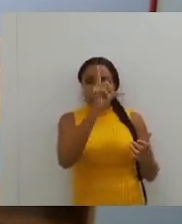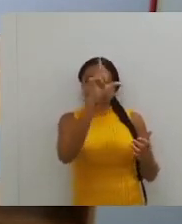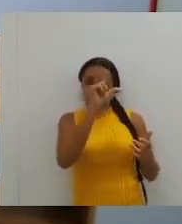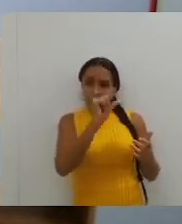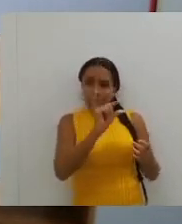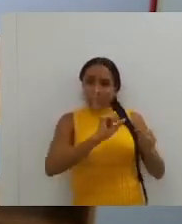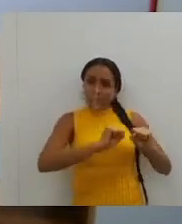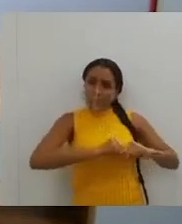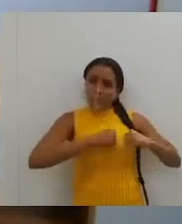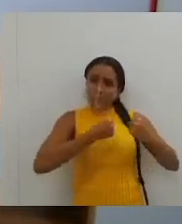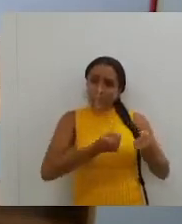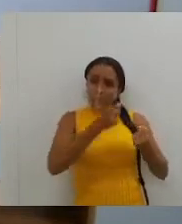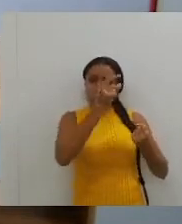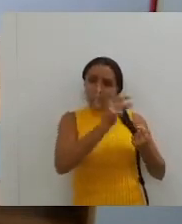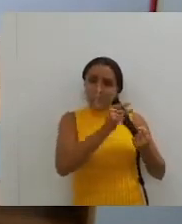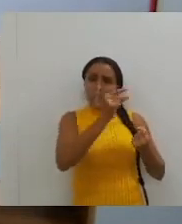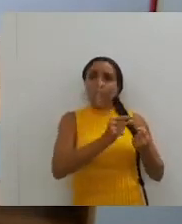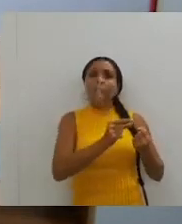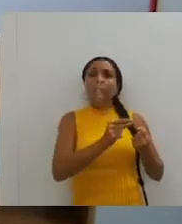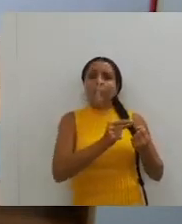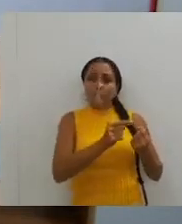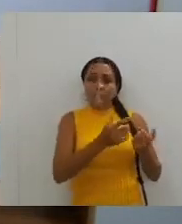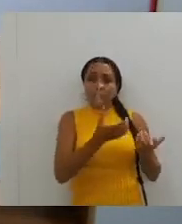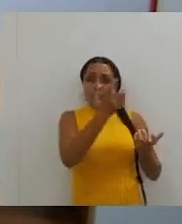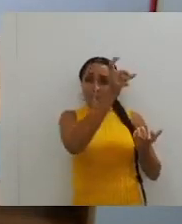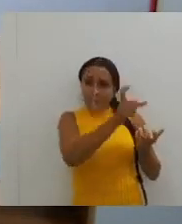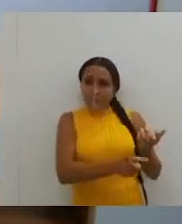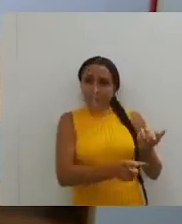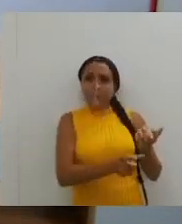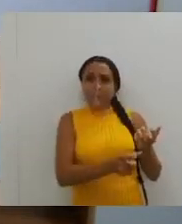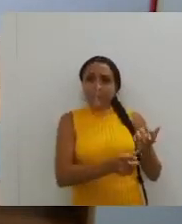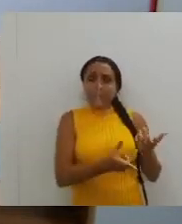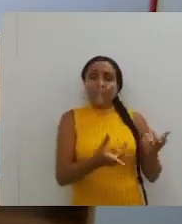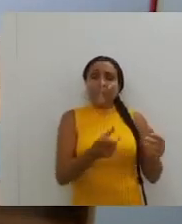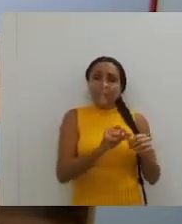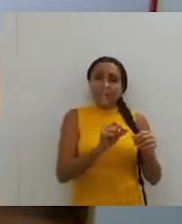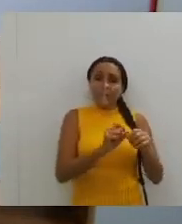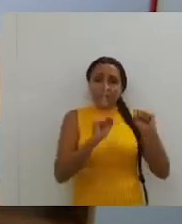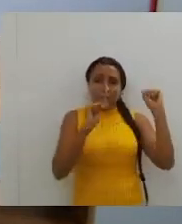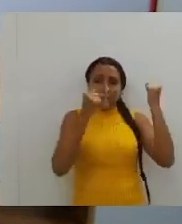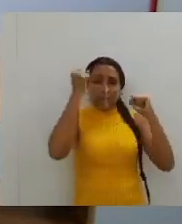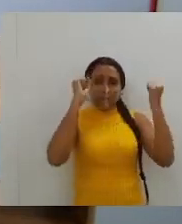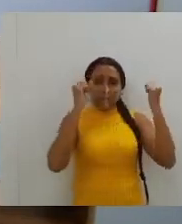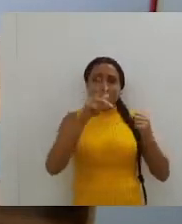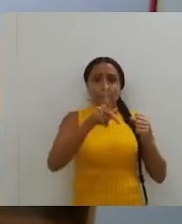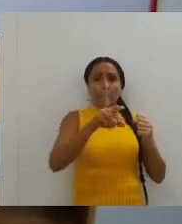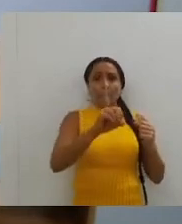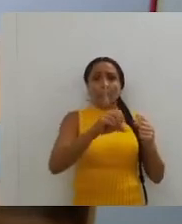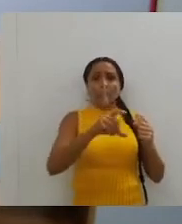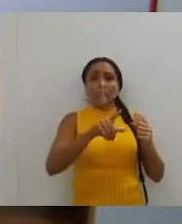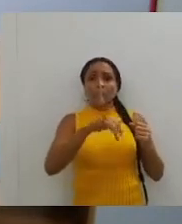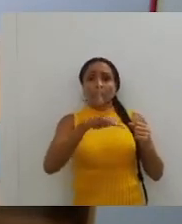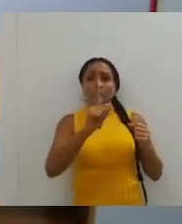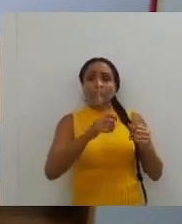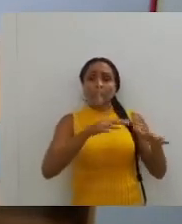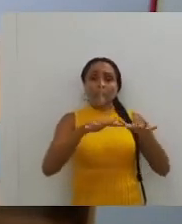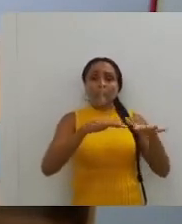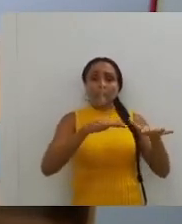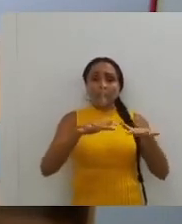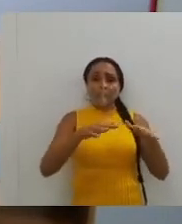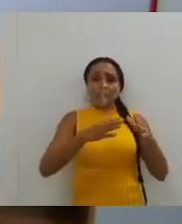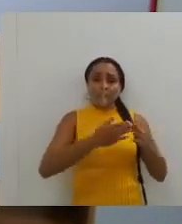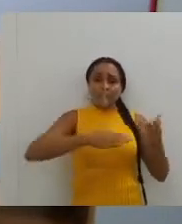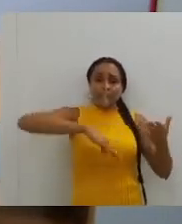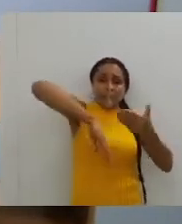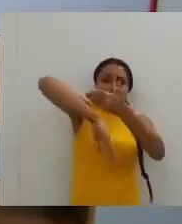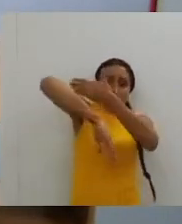o esforço do homem. E o esforço do homem é feito pela máquina. No caso de uma polia, chamada de polia móvel, e no caso de um plano